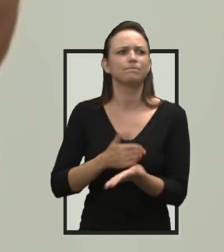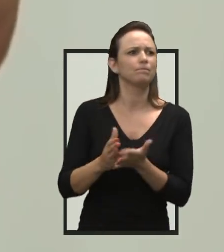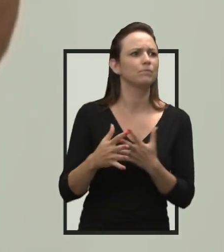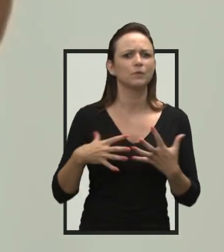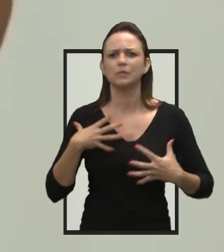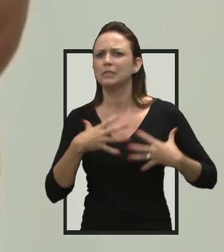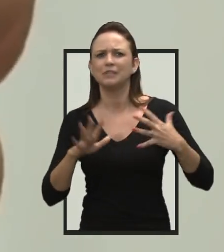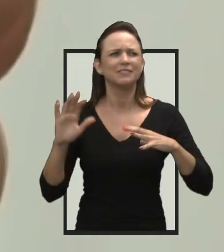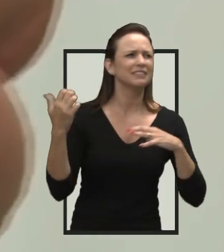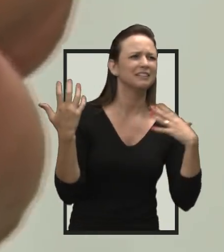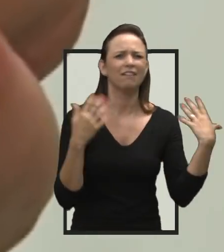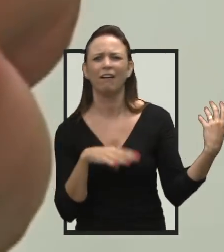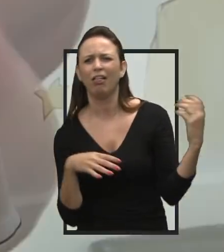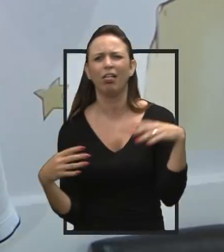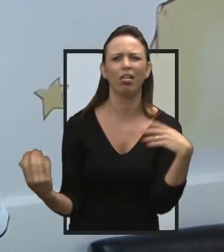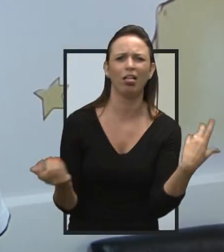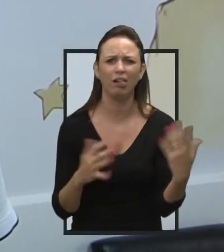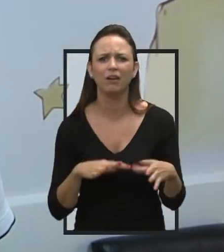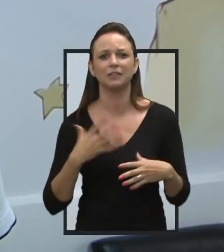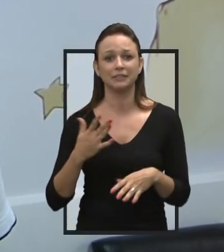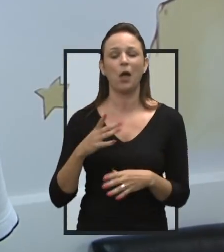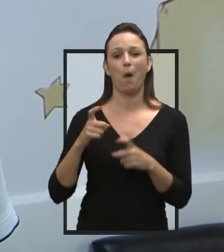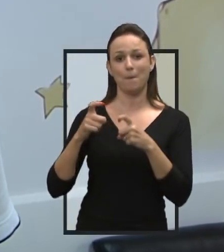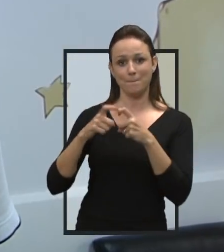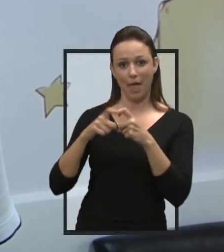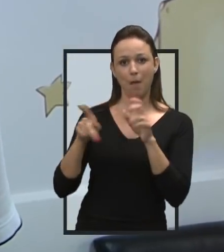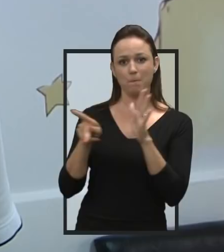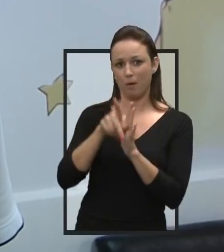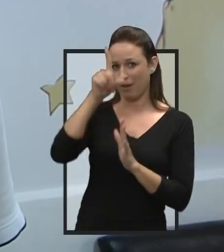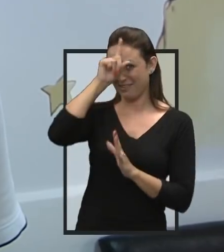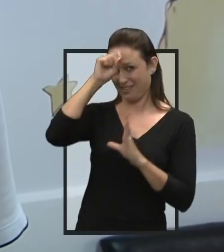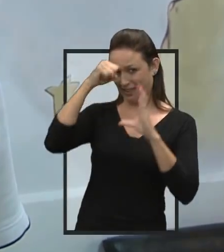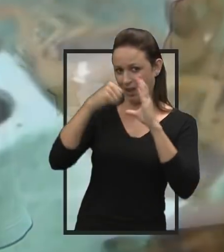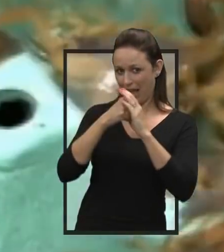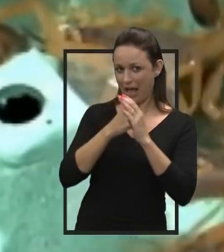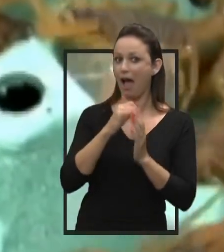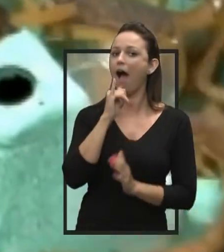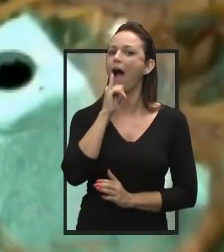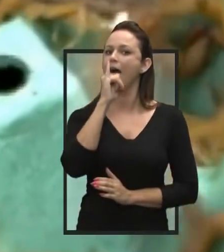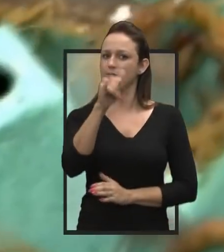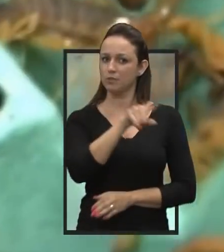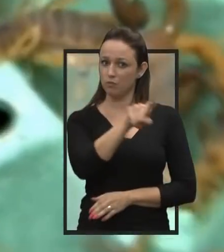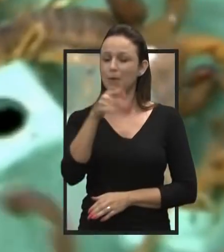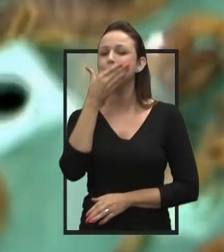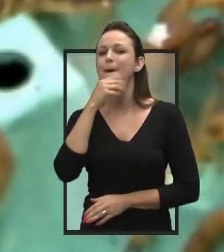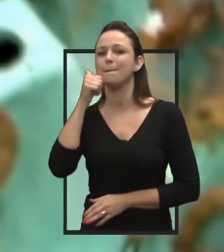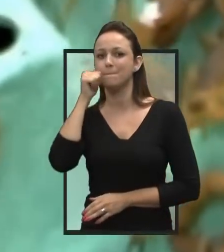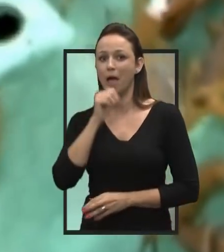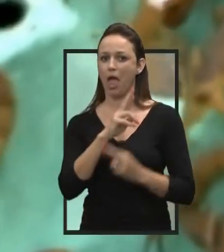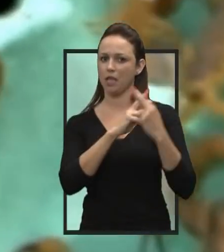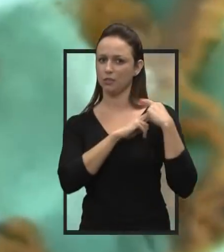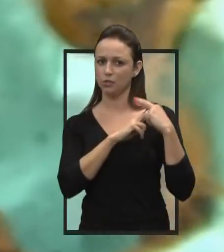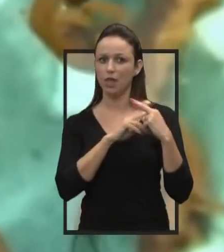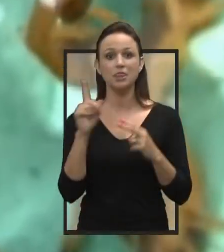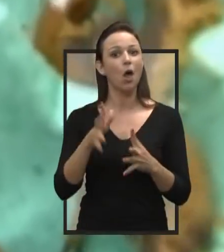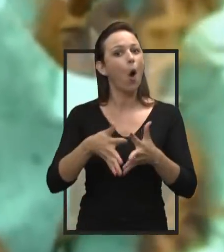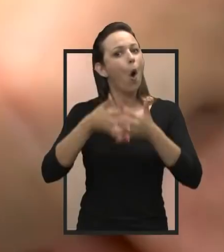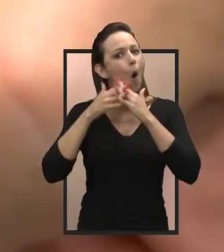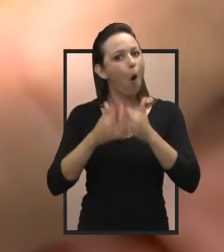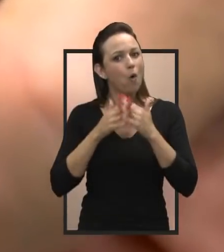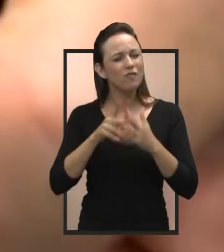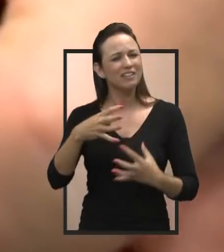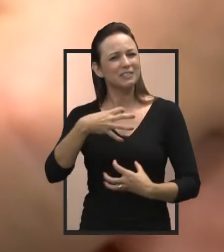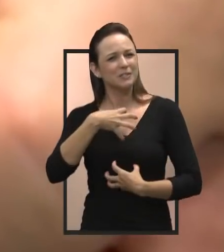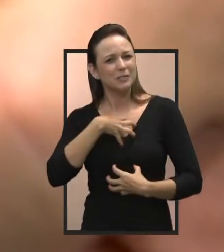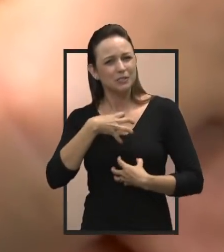apresentam movimentos descoordenados. O pediatra da Santa Casa de Jaú alerta para que os pais ou responsáveis não confundam